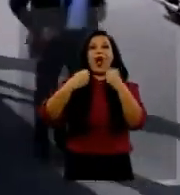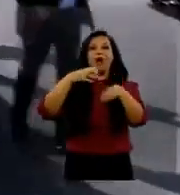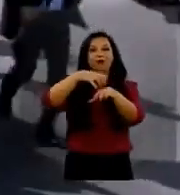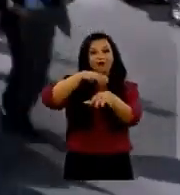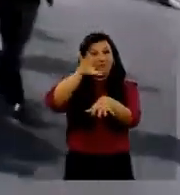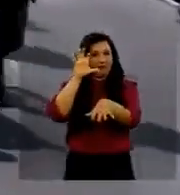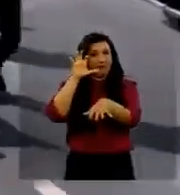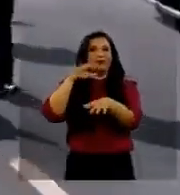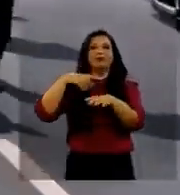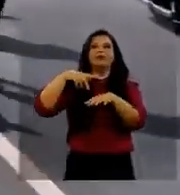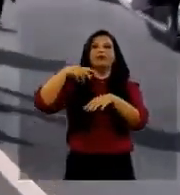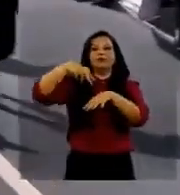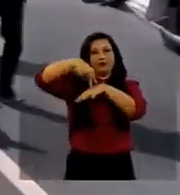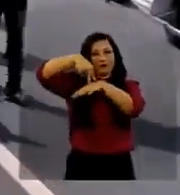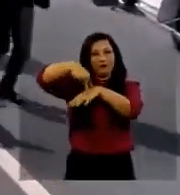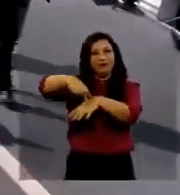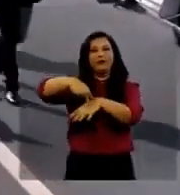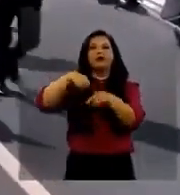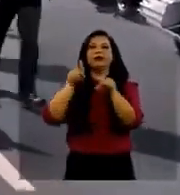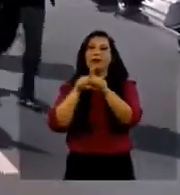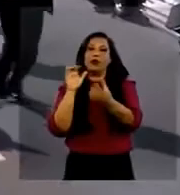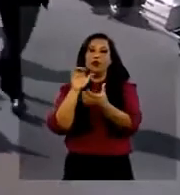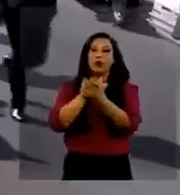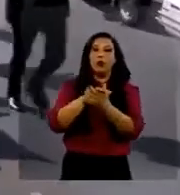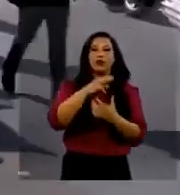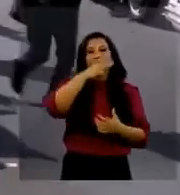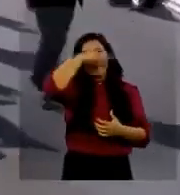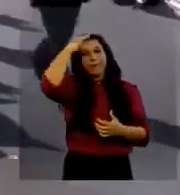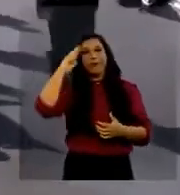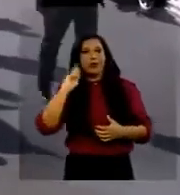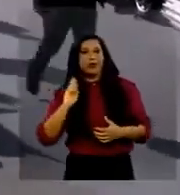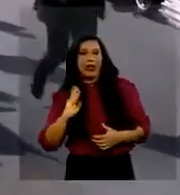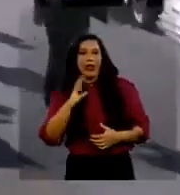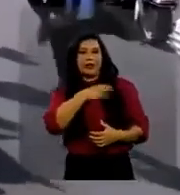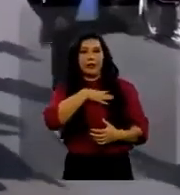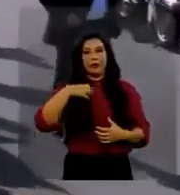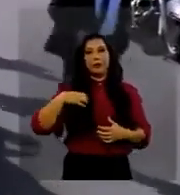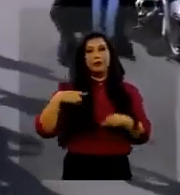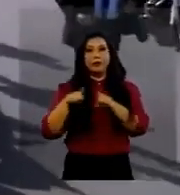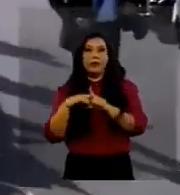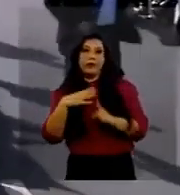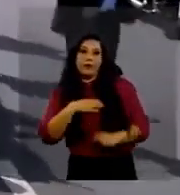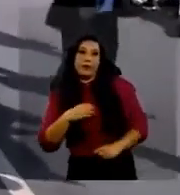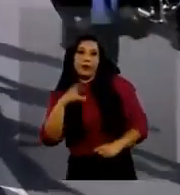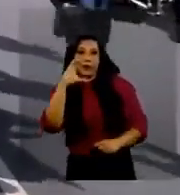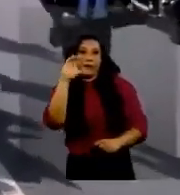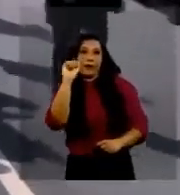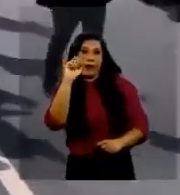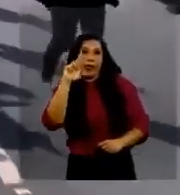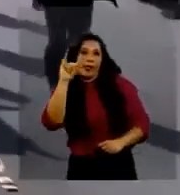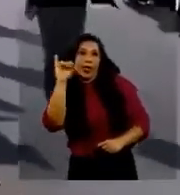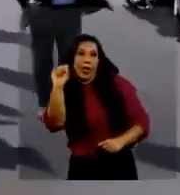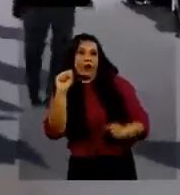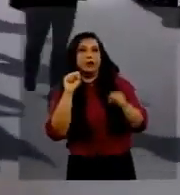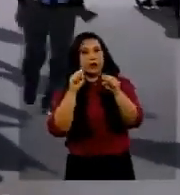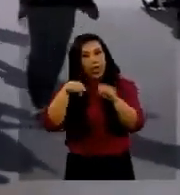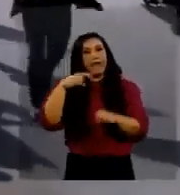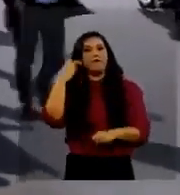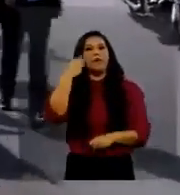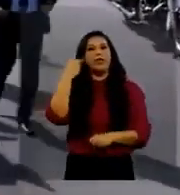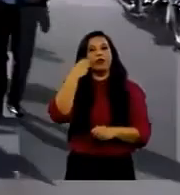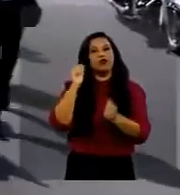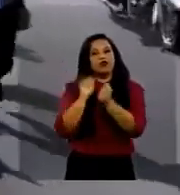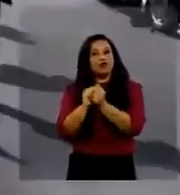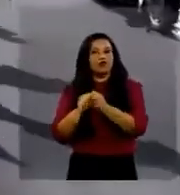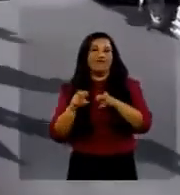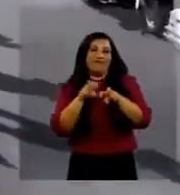Jair Bolsonaro, a primeira-dama Michele Bolsonaro e o seu filho Carlos Bolsonaro, que é vereador na cidade do Rio de